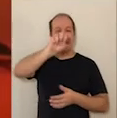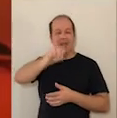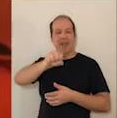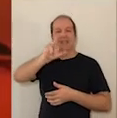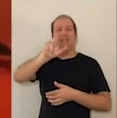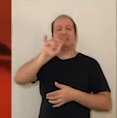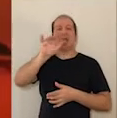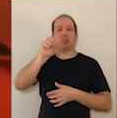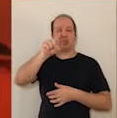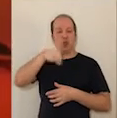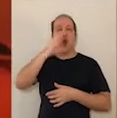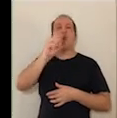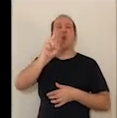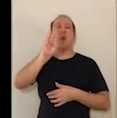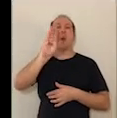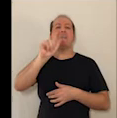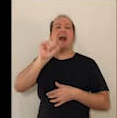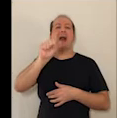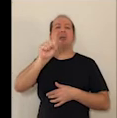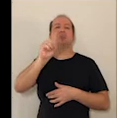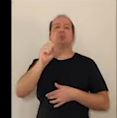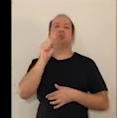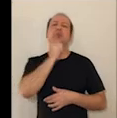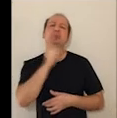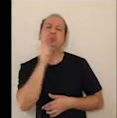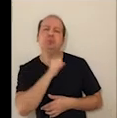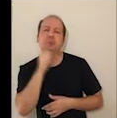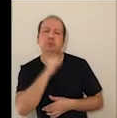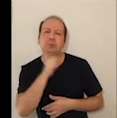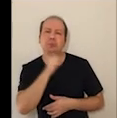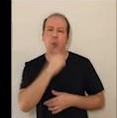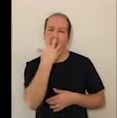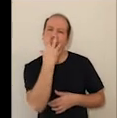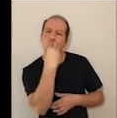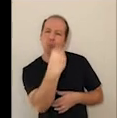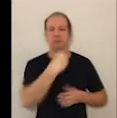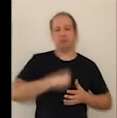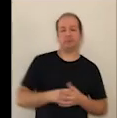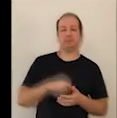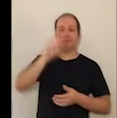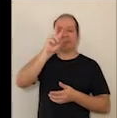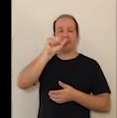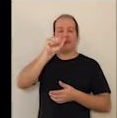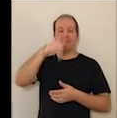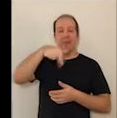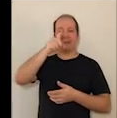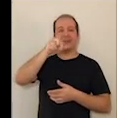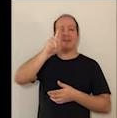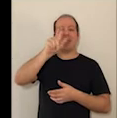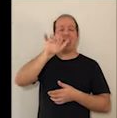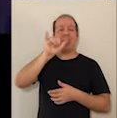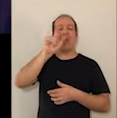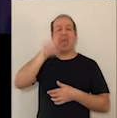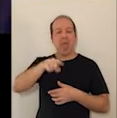Sérgio Pardal, como Corbaccio, um cavaleiro idoso, ou o corvo. Vanderlei Bernardino,